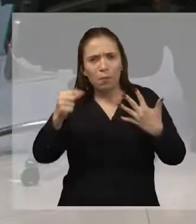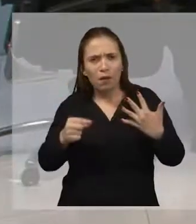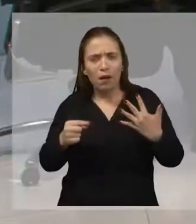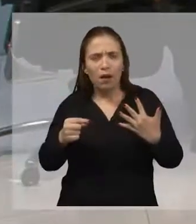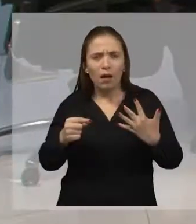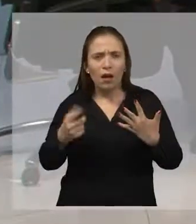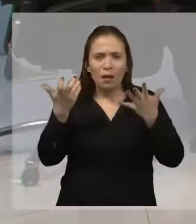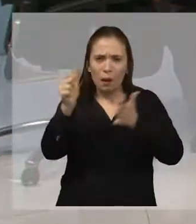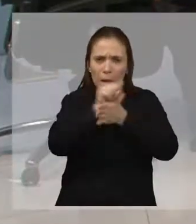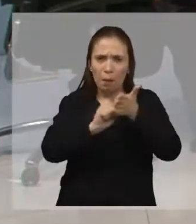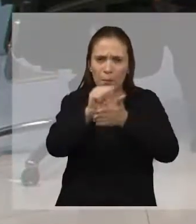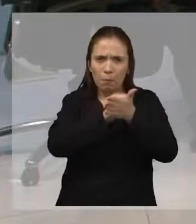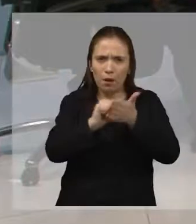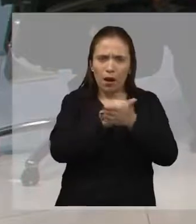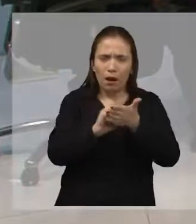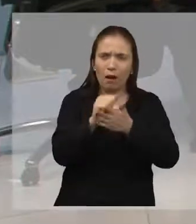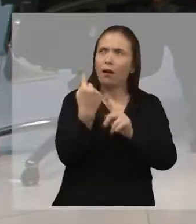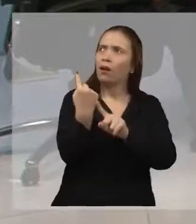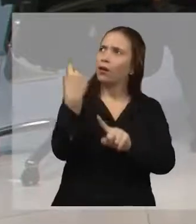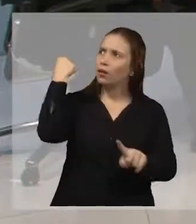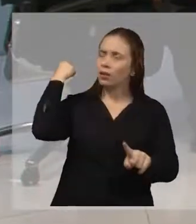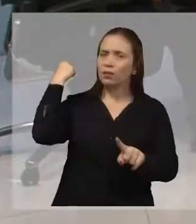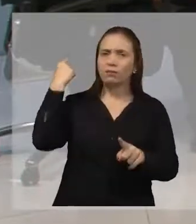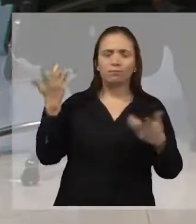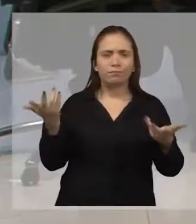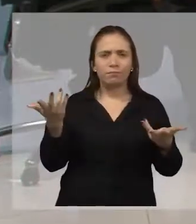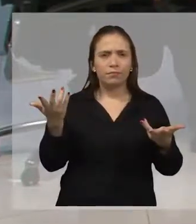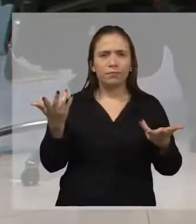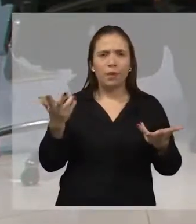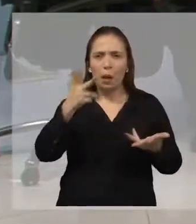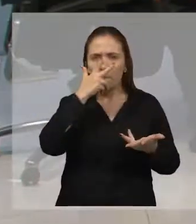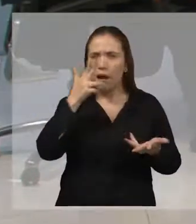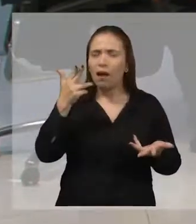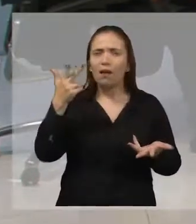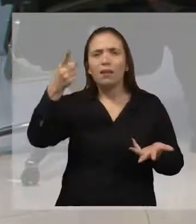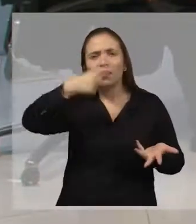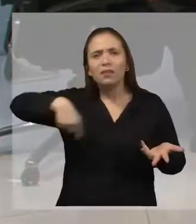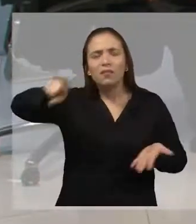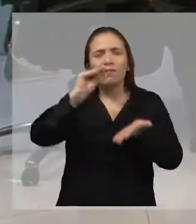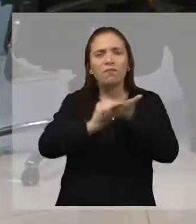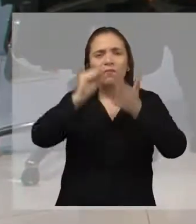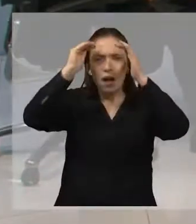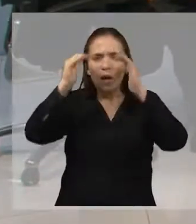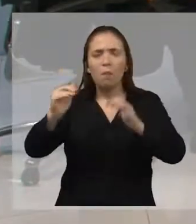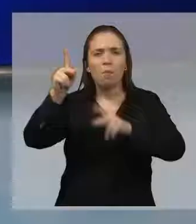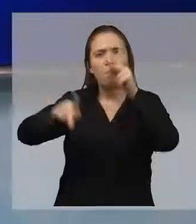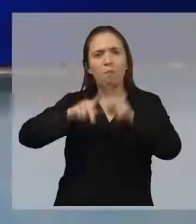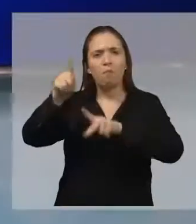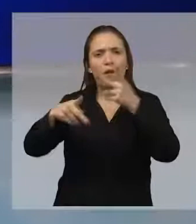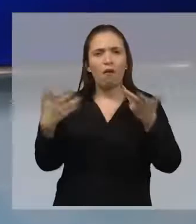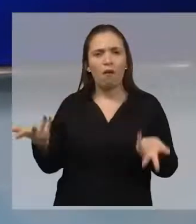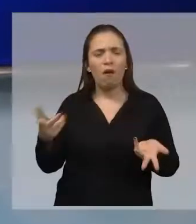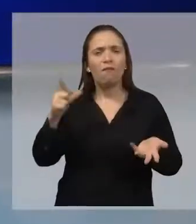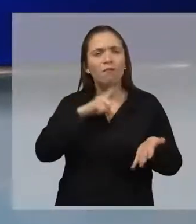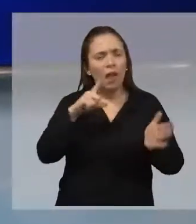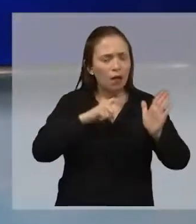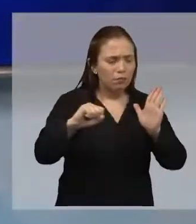existe regime democrático de força. O que se pode dizer é que era um regime de exceção que não tinha